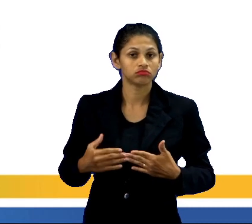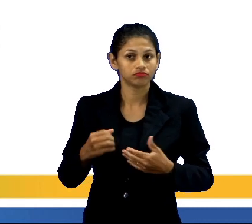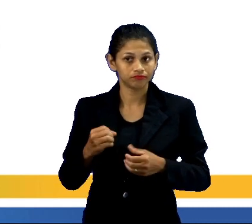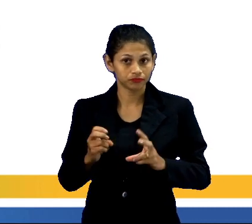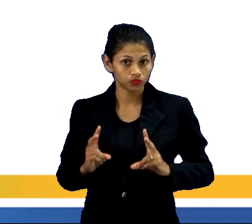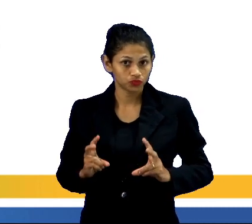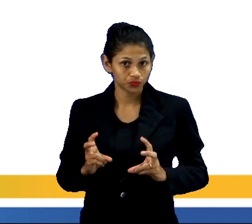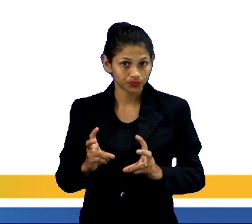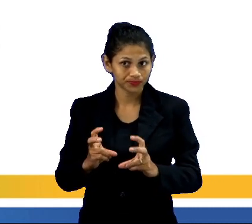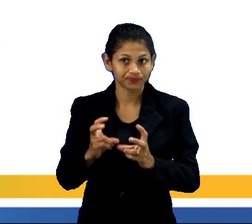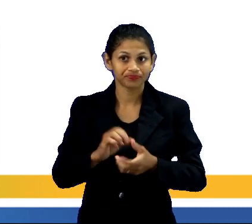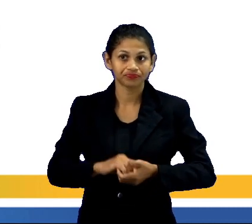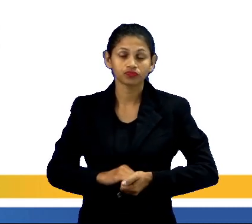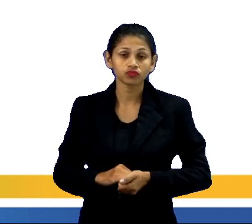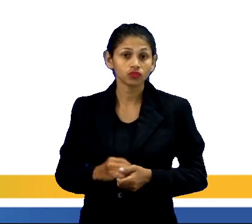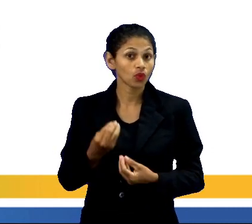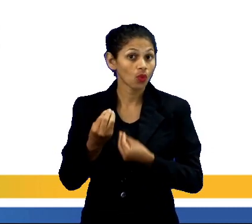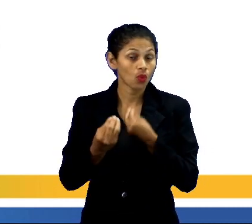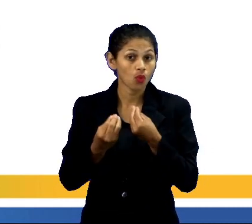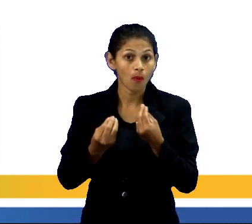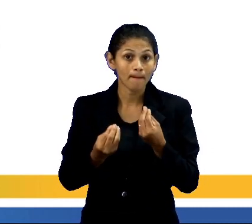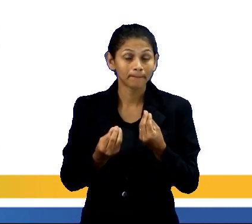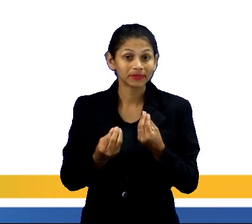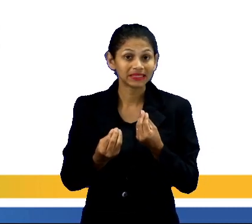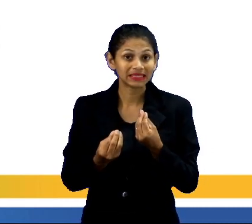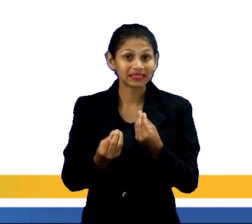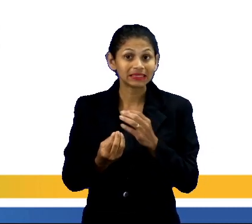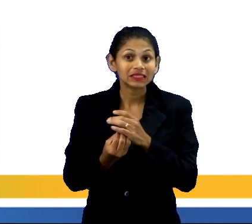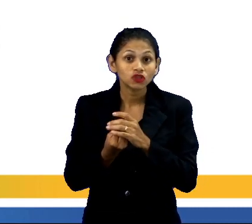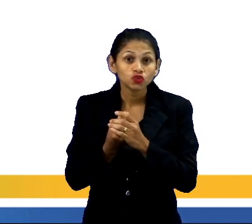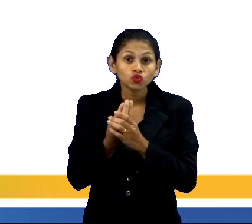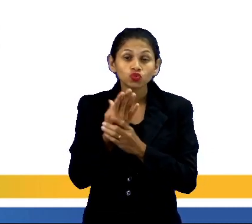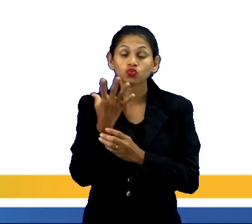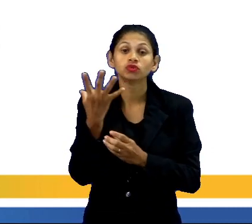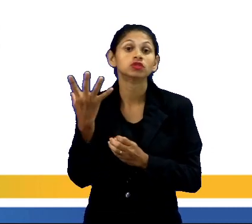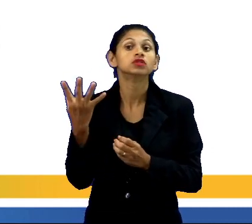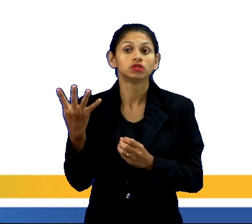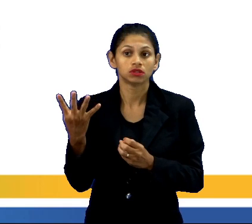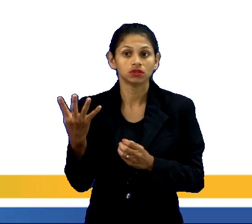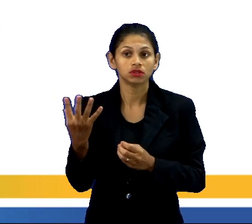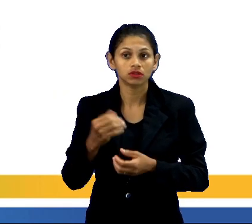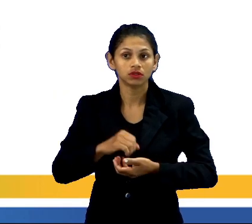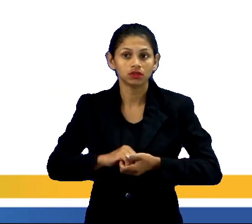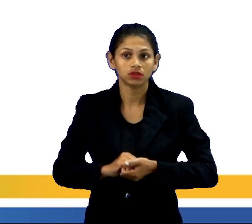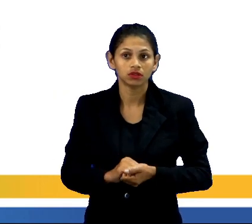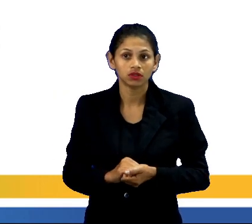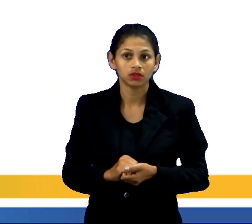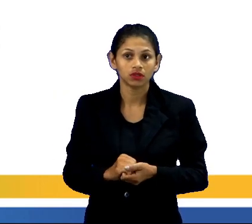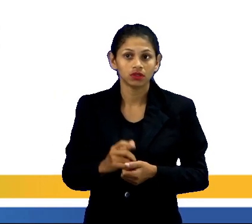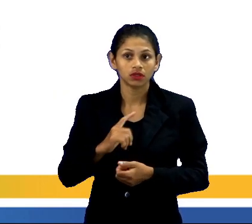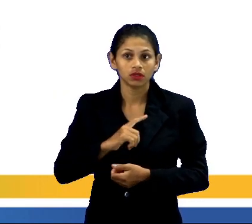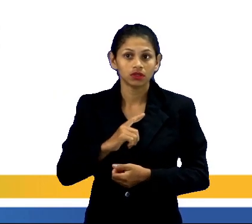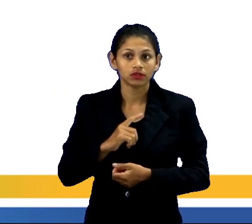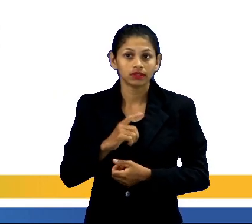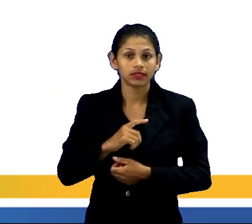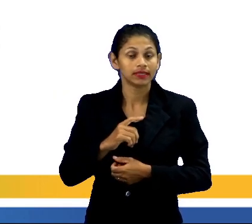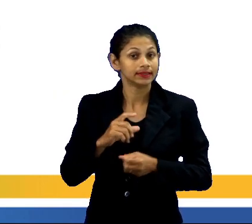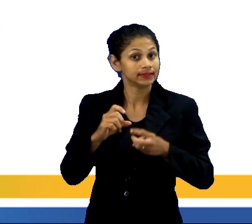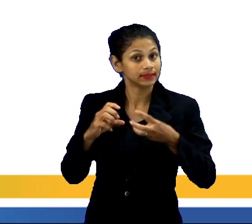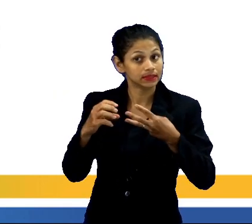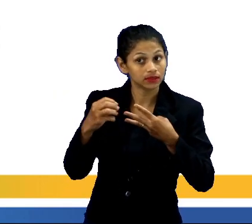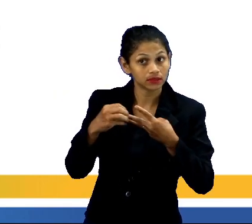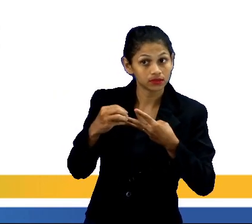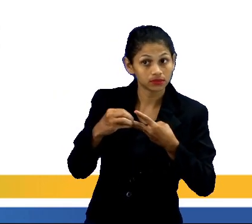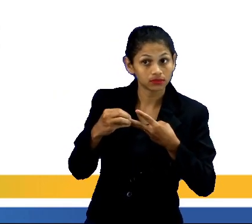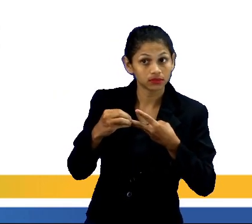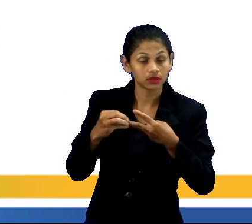o aparecimento de um tumor? Então aqui a gente tem as células normais que formam ali os tecidos e os órgãos, e aí elas sempre passam